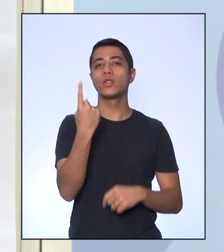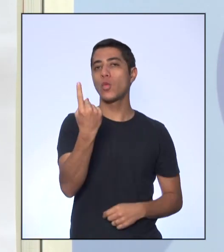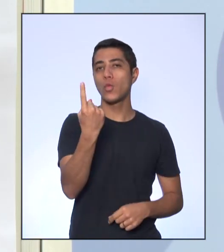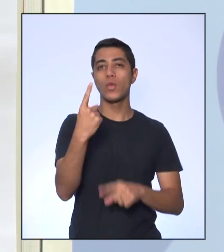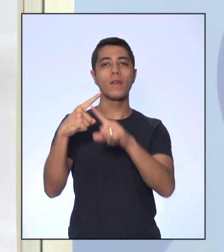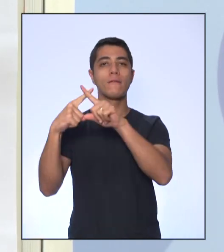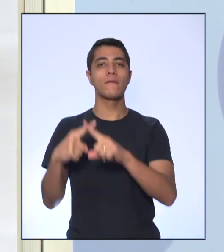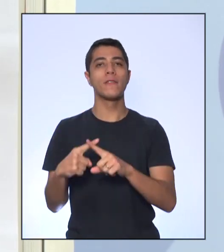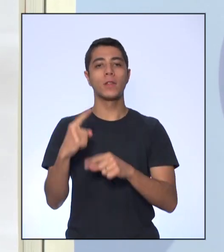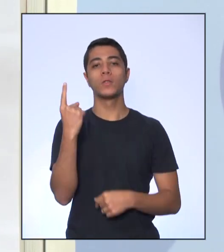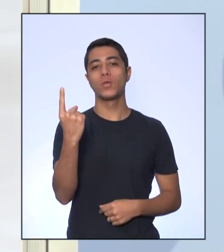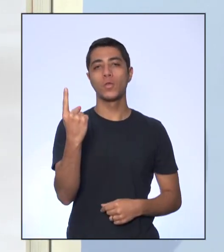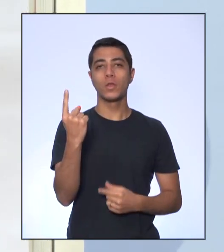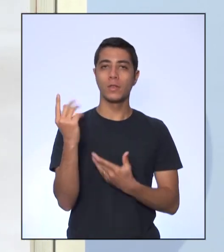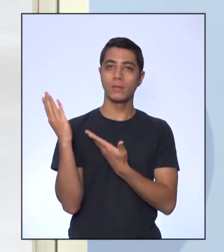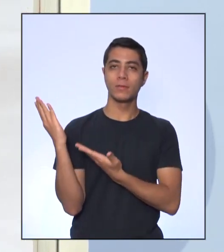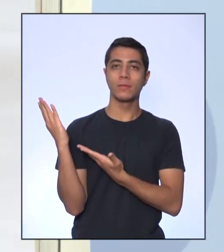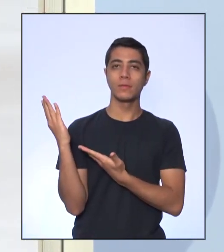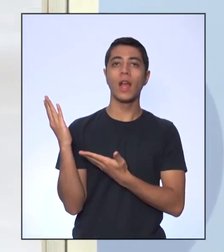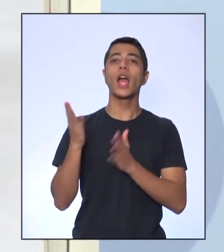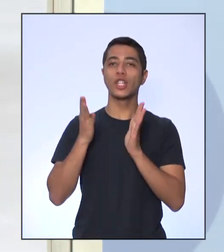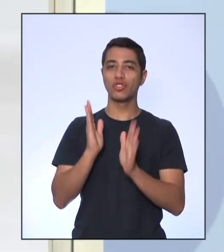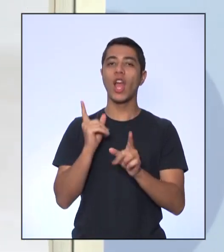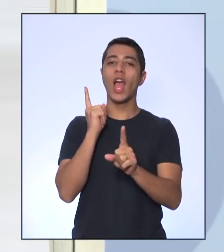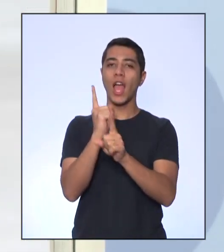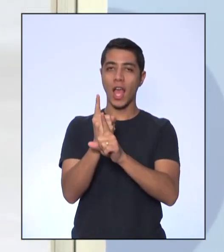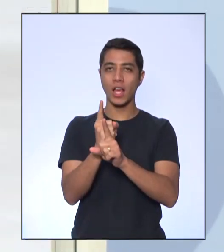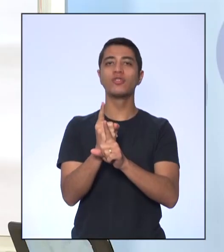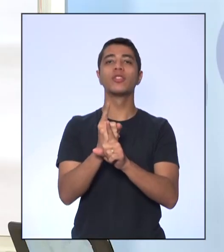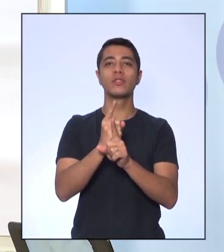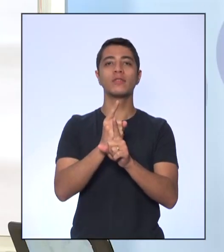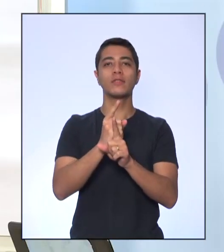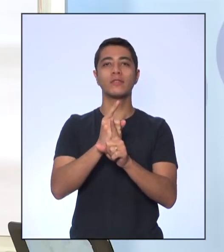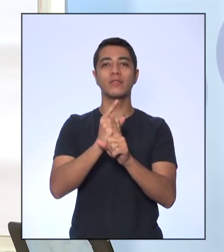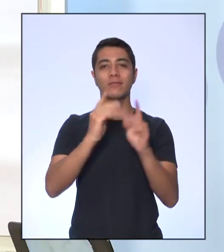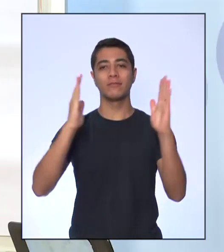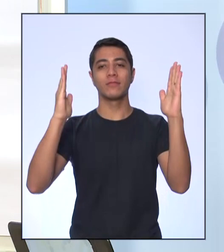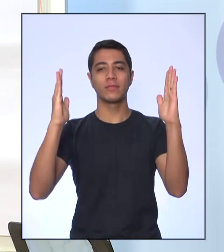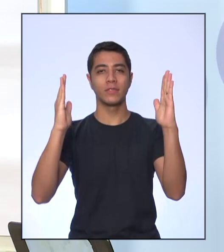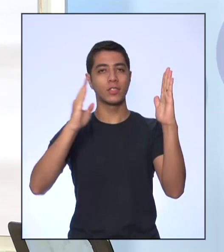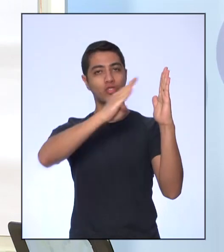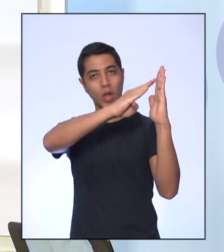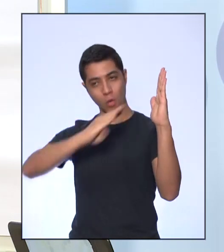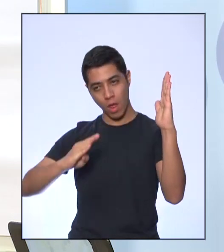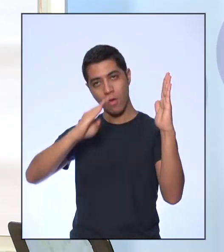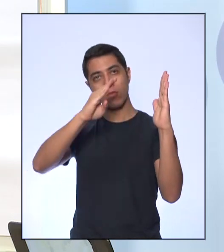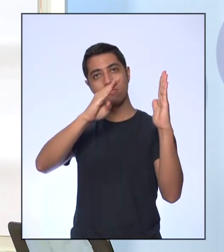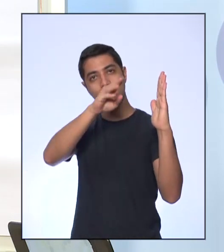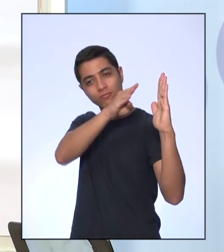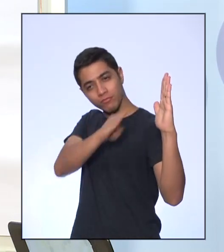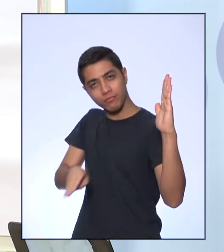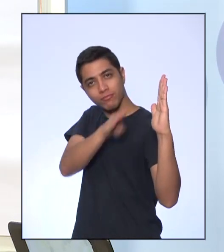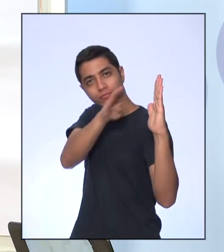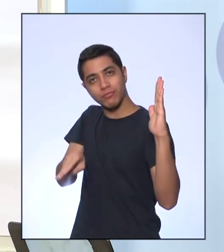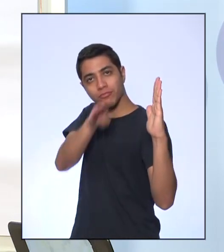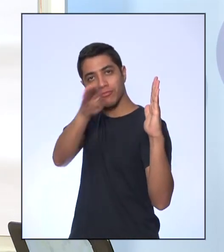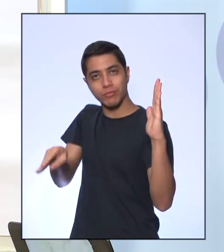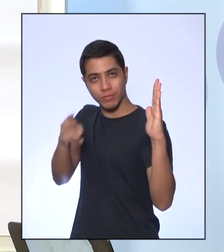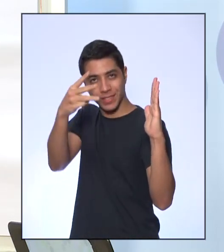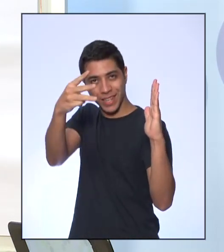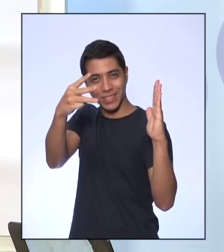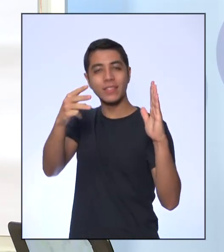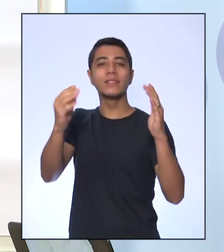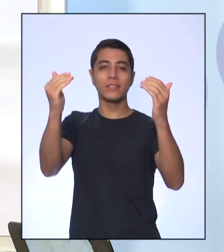Beleza. Tenho 3 valores aqui, ó. 3 diagonais. Agora, eu faço para o outro lado. Para o outro lado, eu vou chamar de uma outra